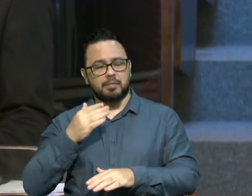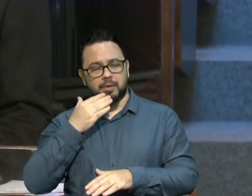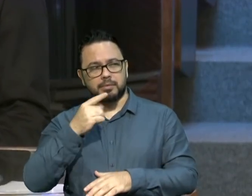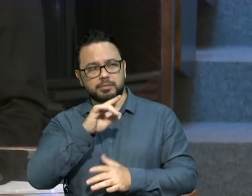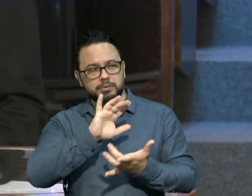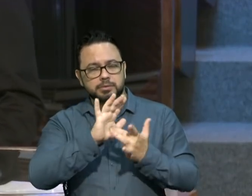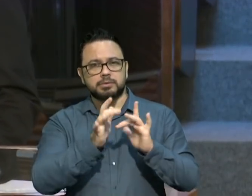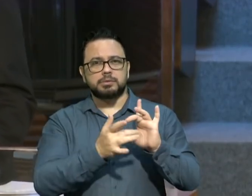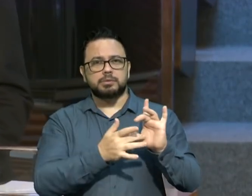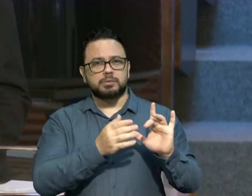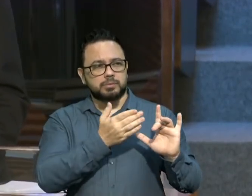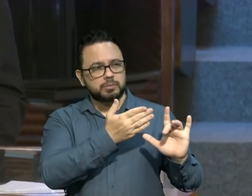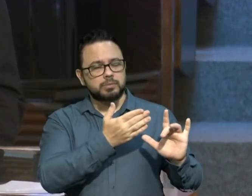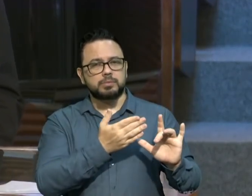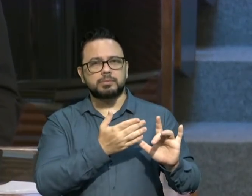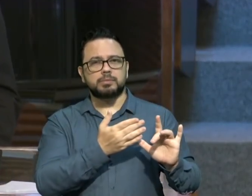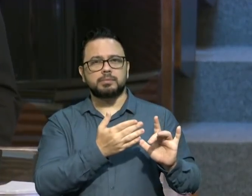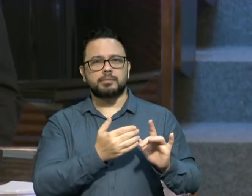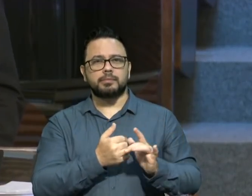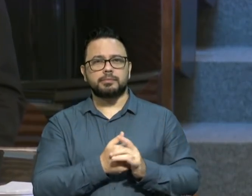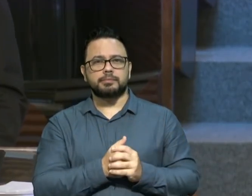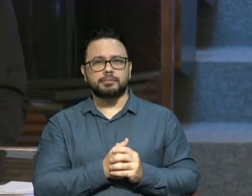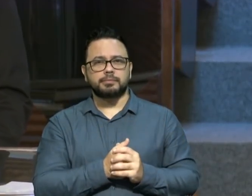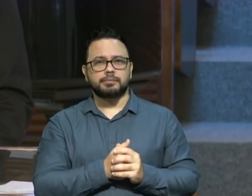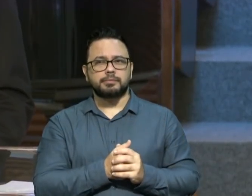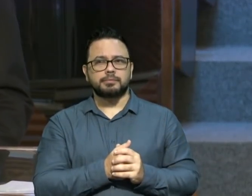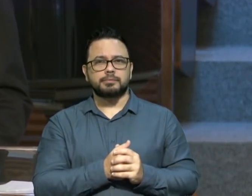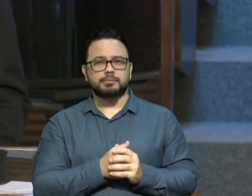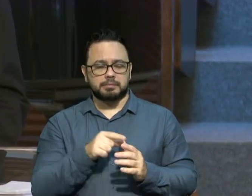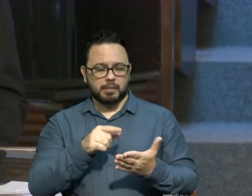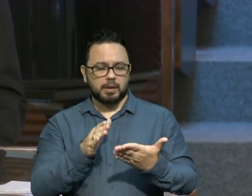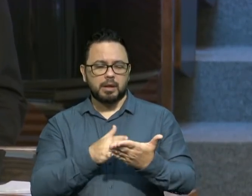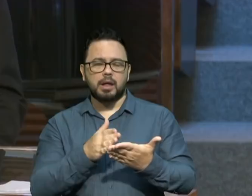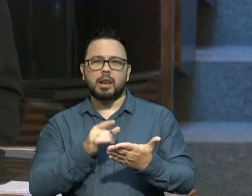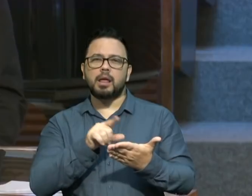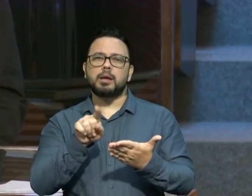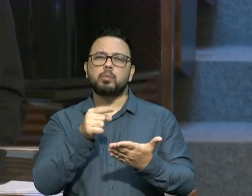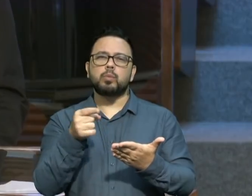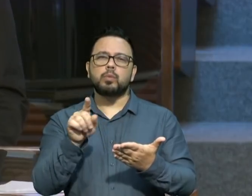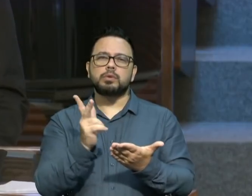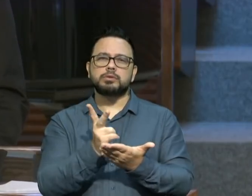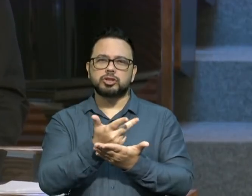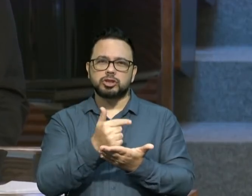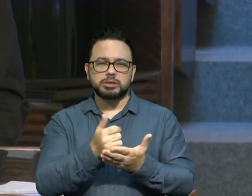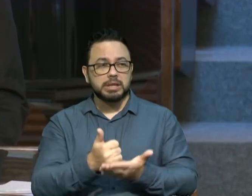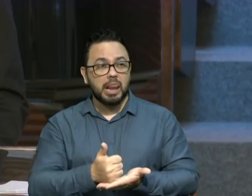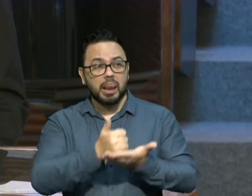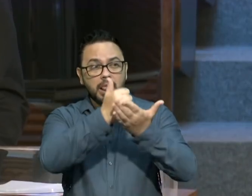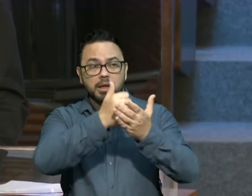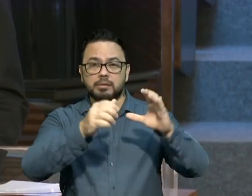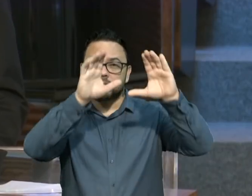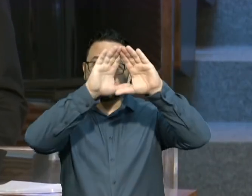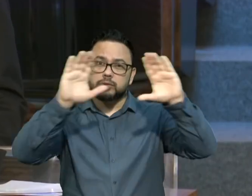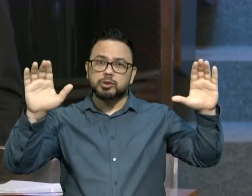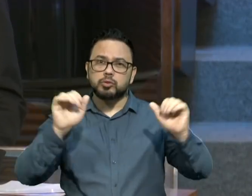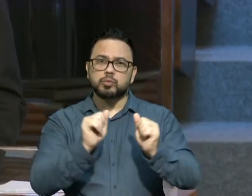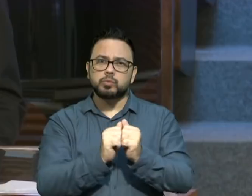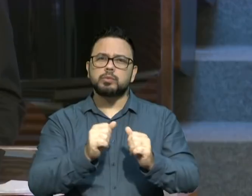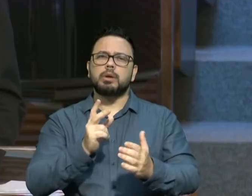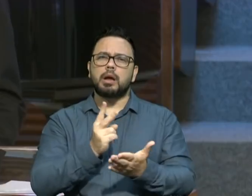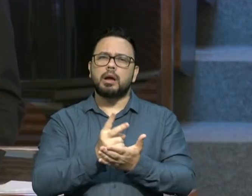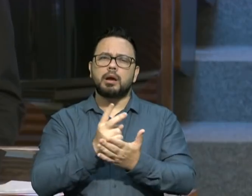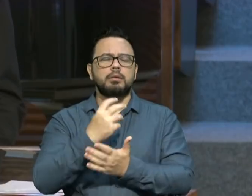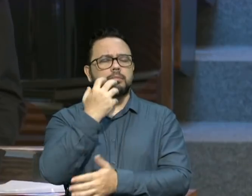Jesus é para levar o binário para o céu e para cantar